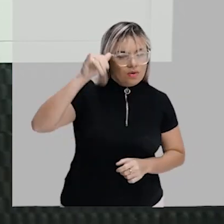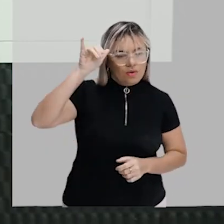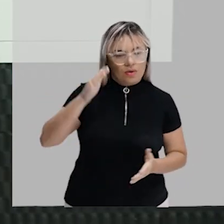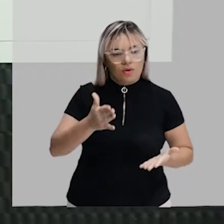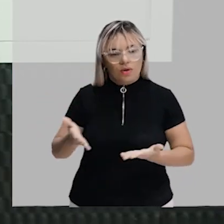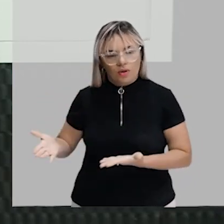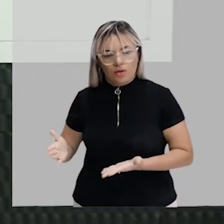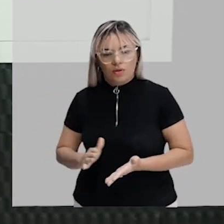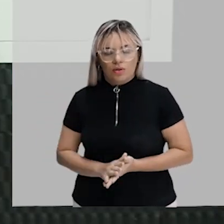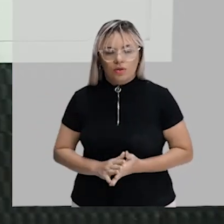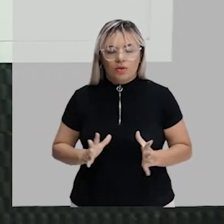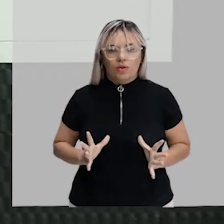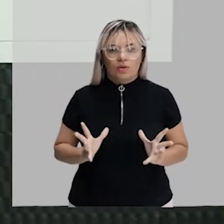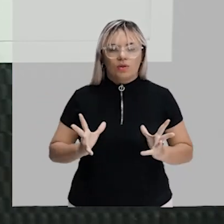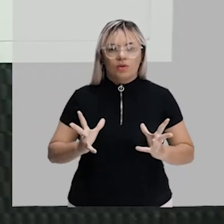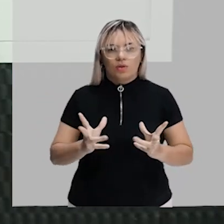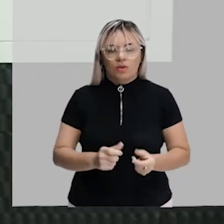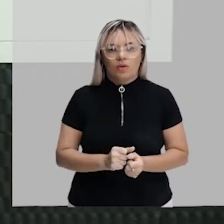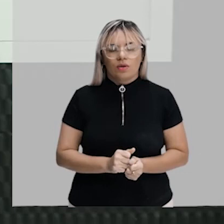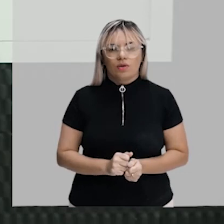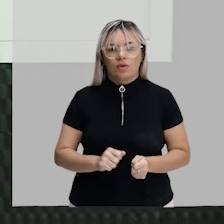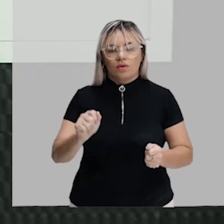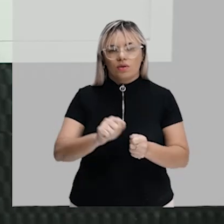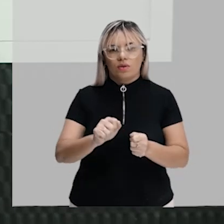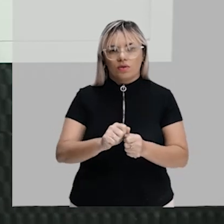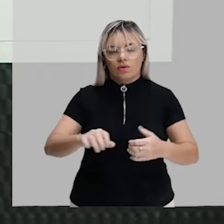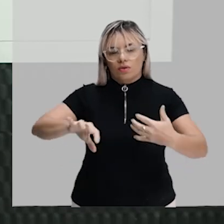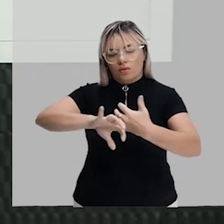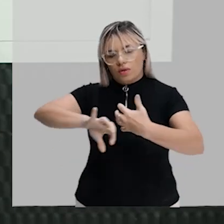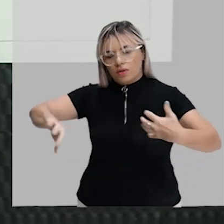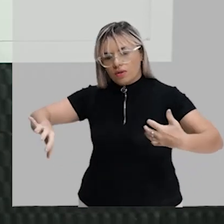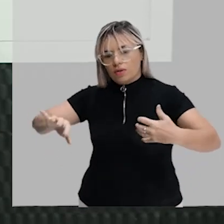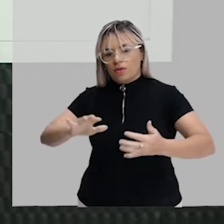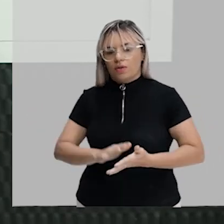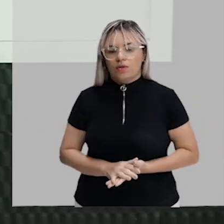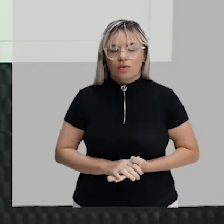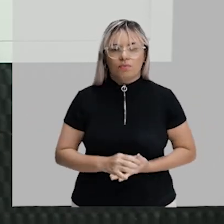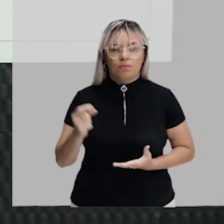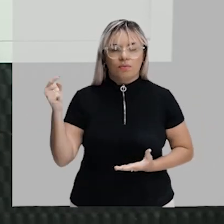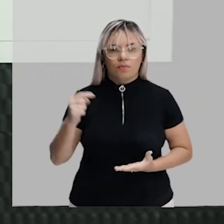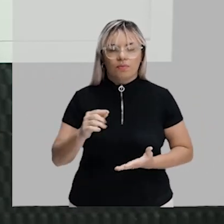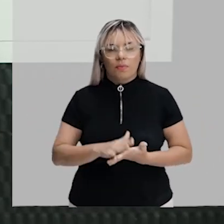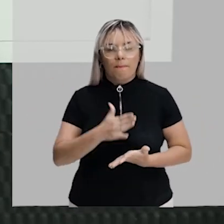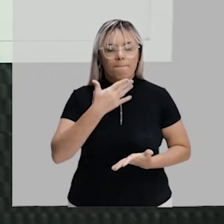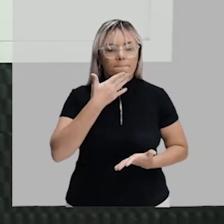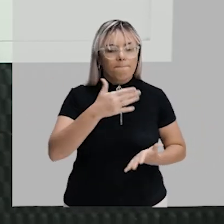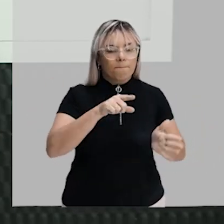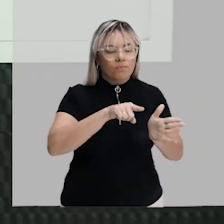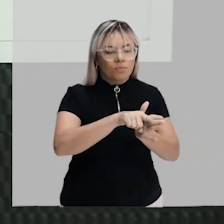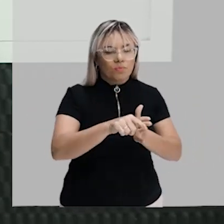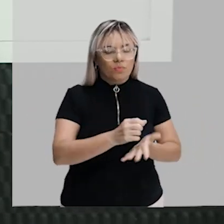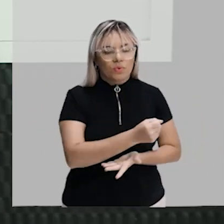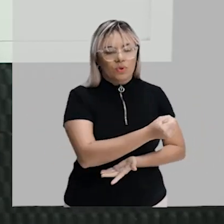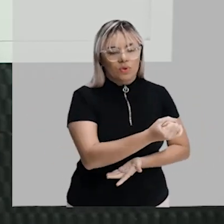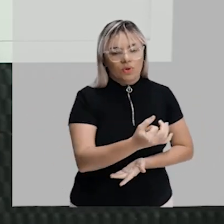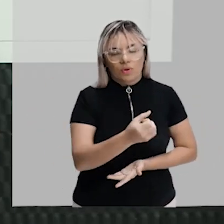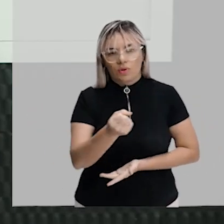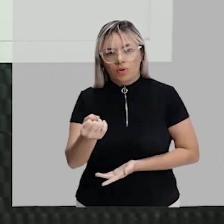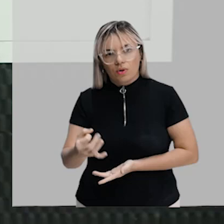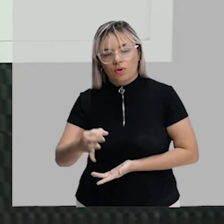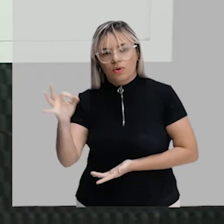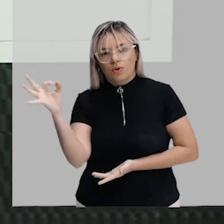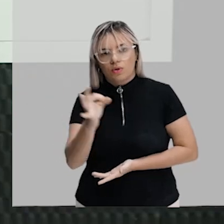faz essa separação aí na questão. A questão pede quantos por cento